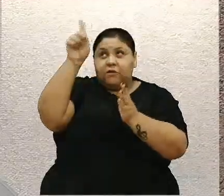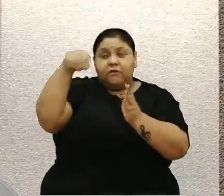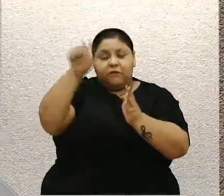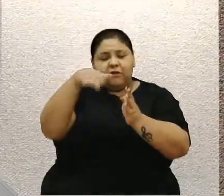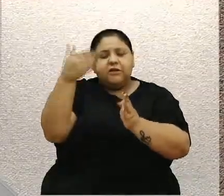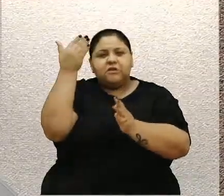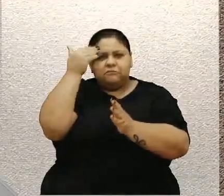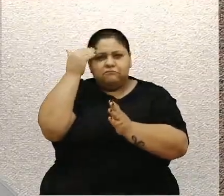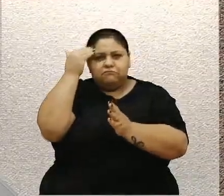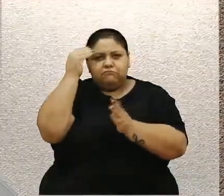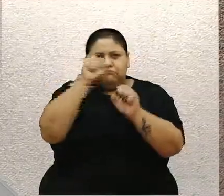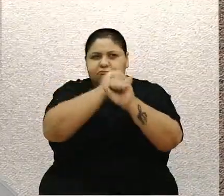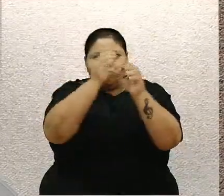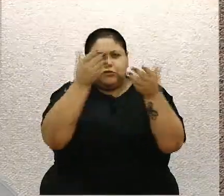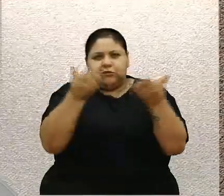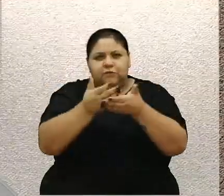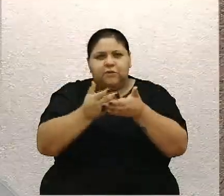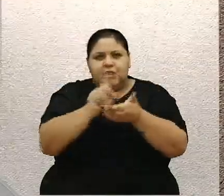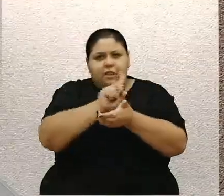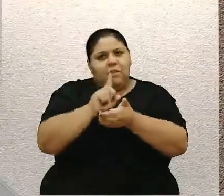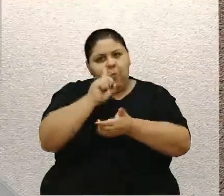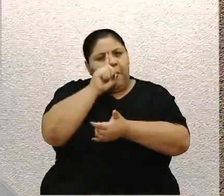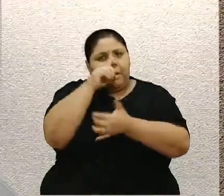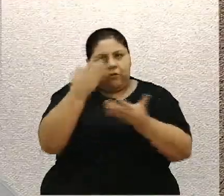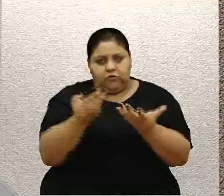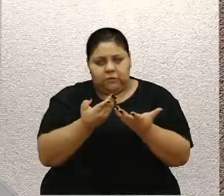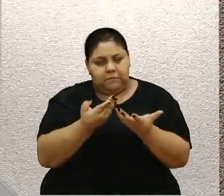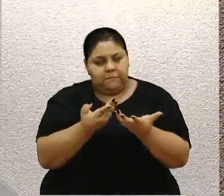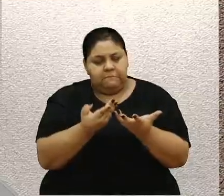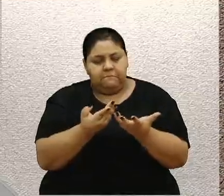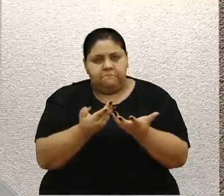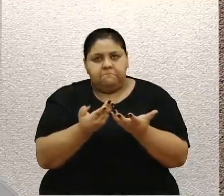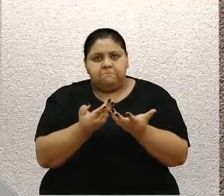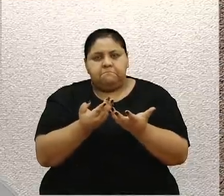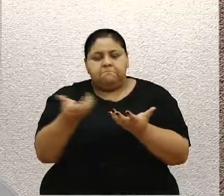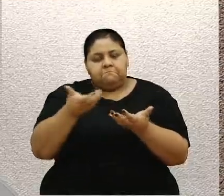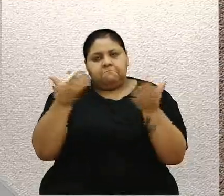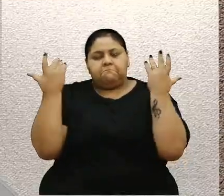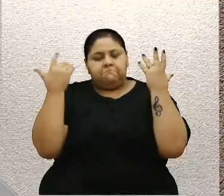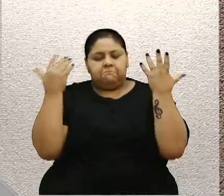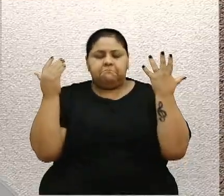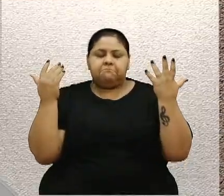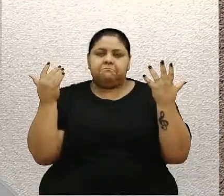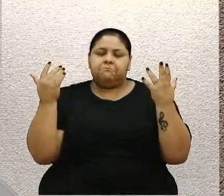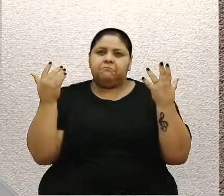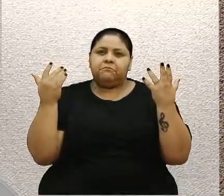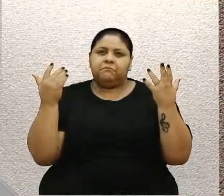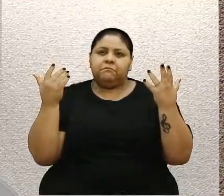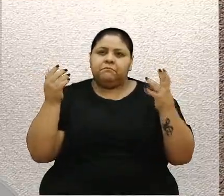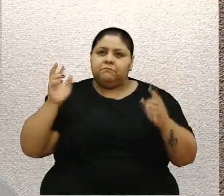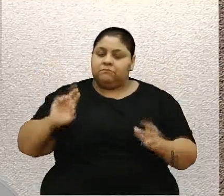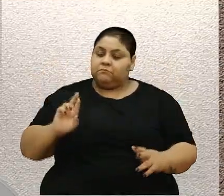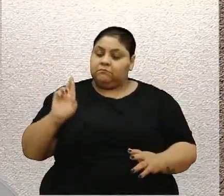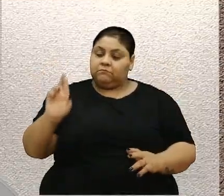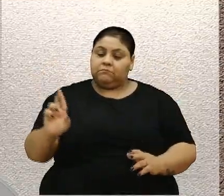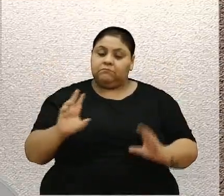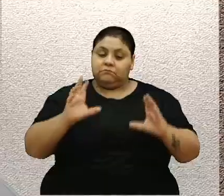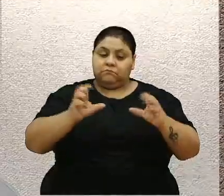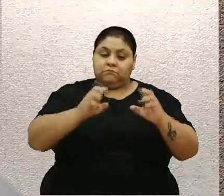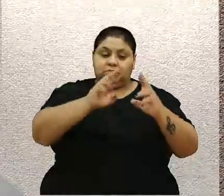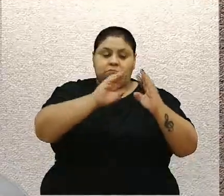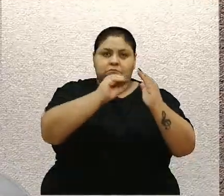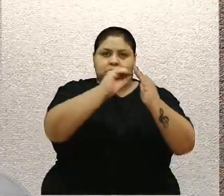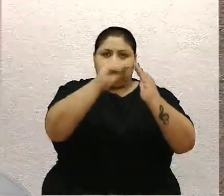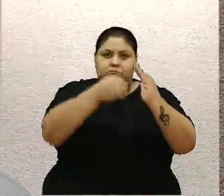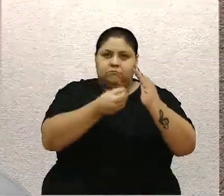sabendo hoje de manhã que não foi nada de tão grave, né? E queria parabenizar aqui, em nome de todo o Samai, a pessoa do